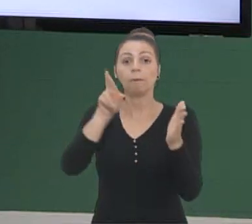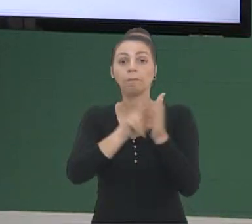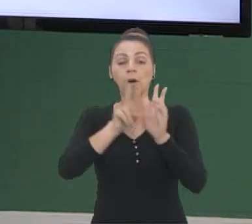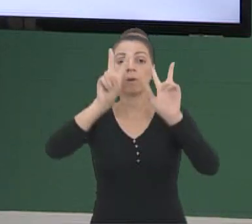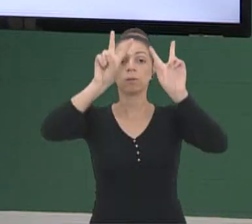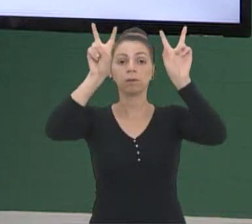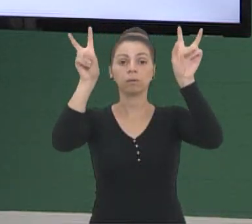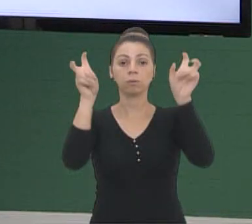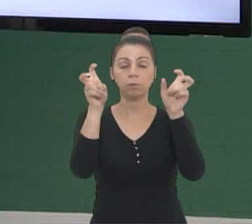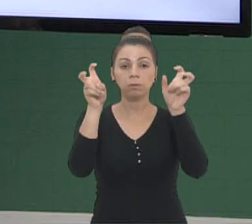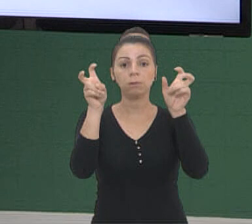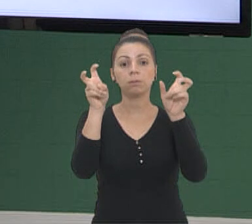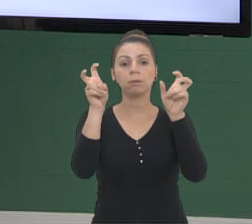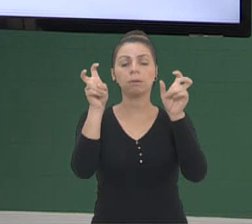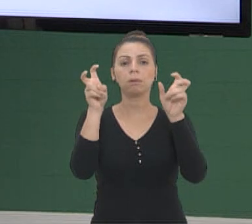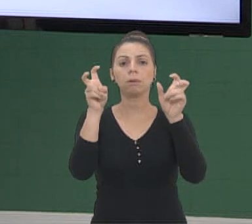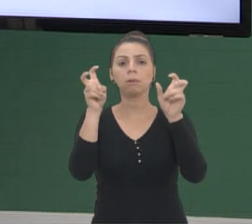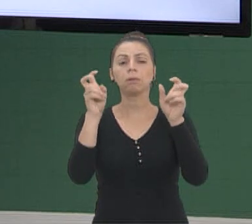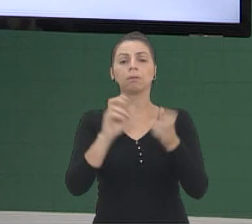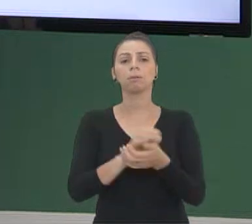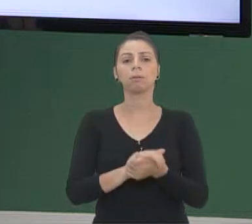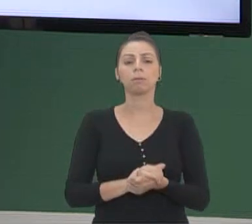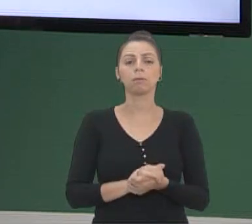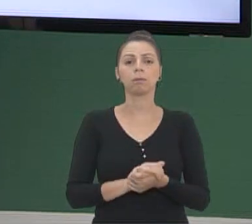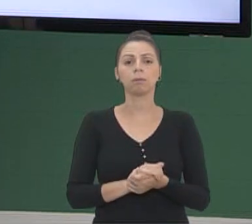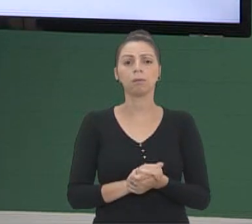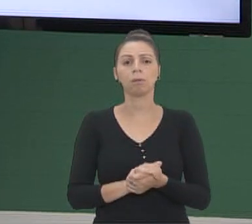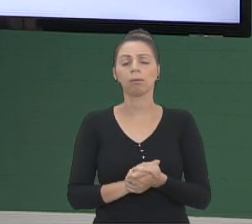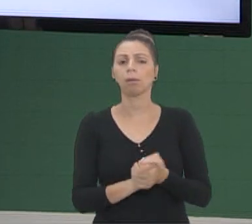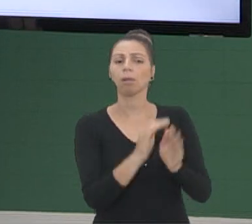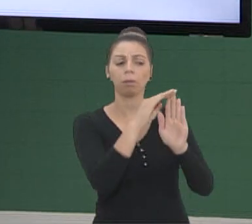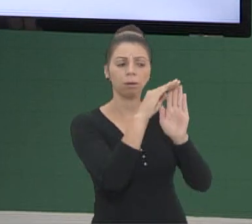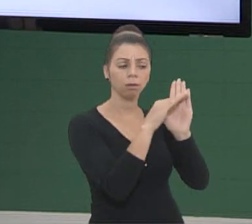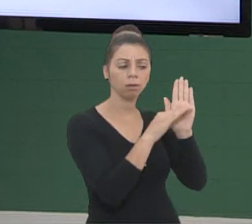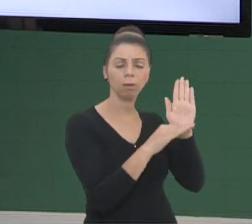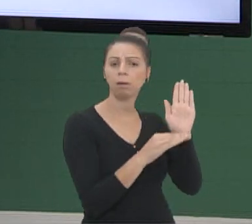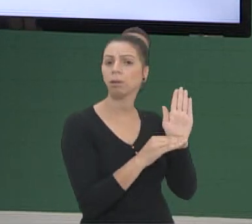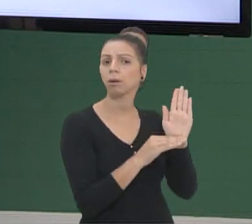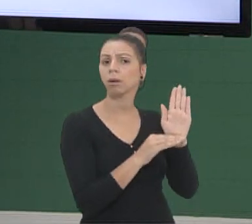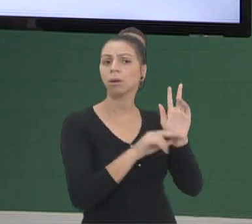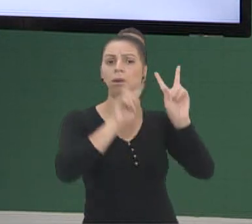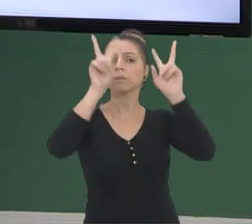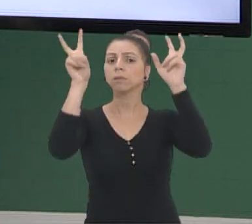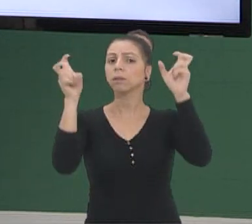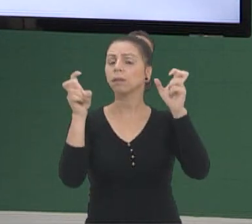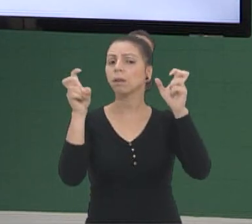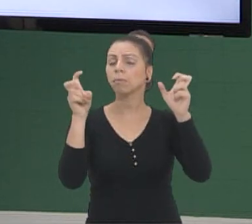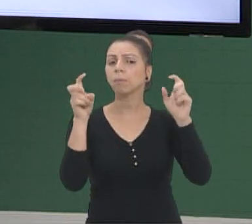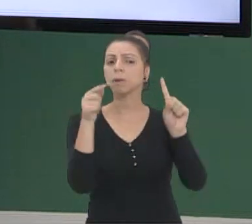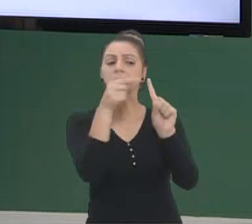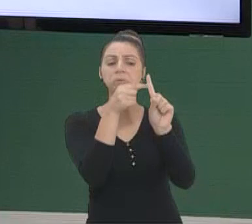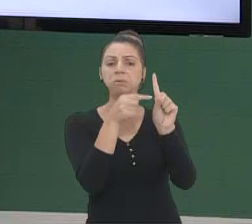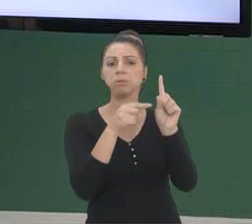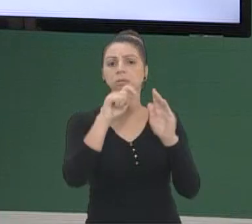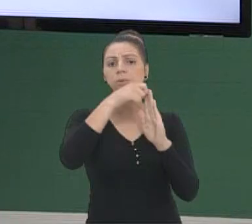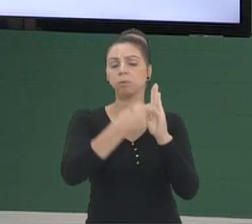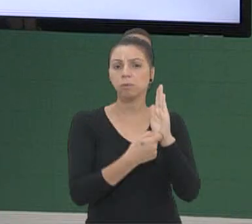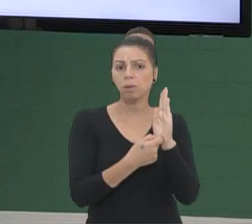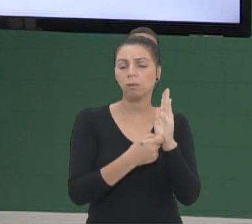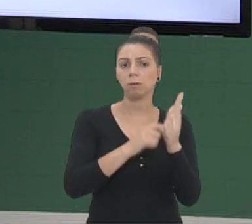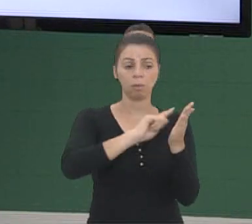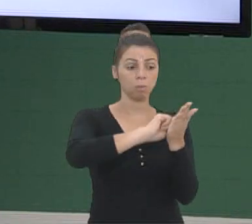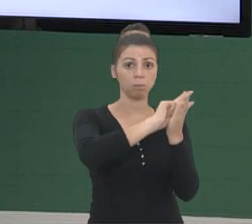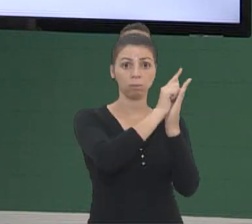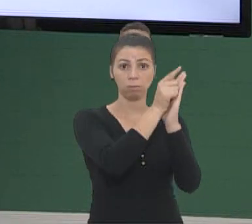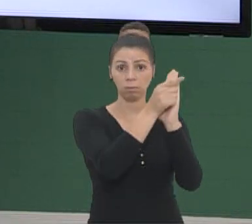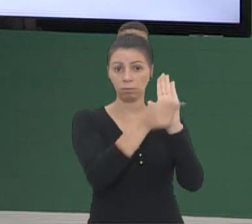científica. Quais são as possibilidades de temáticas para esse tipo de texto? Eu e você sabemos que os textos, os gêneros